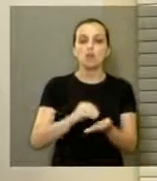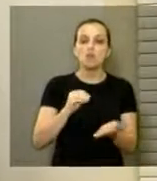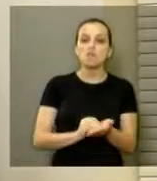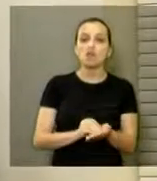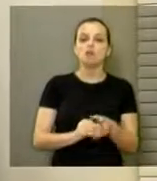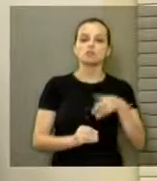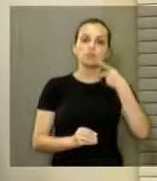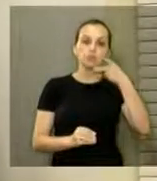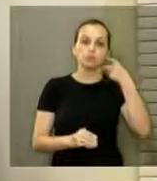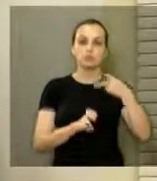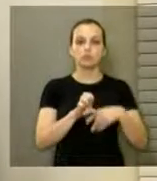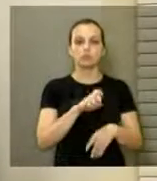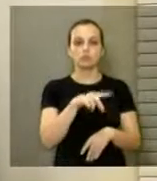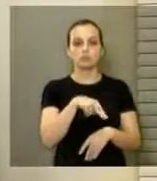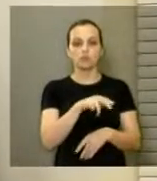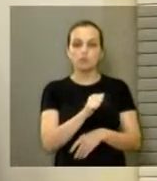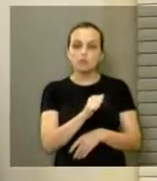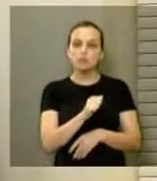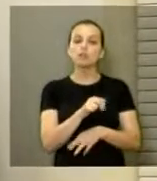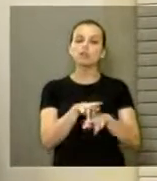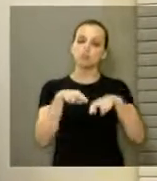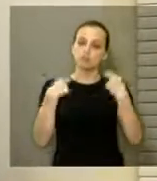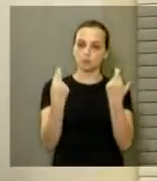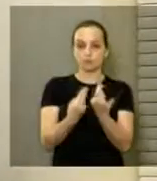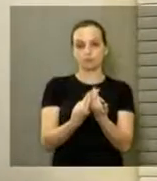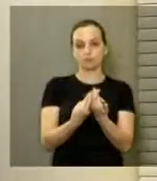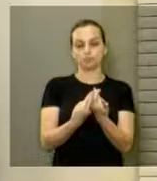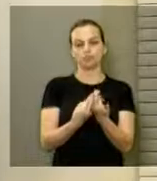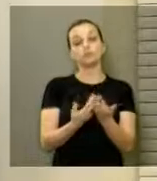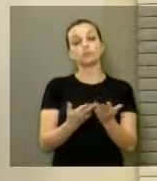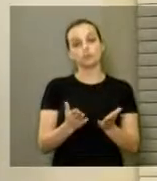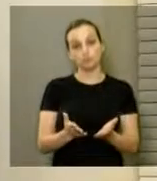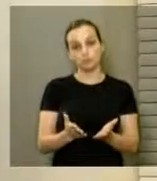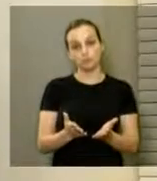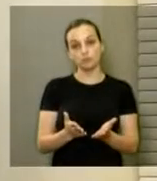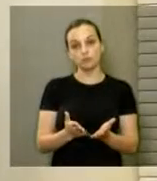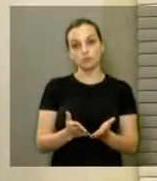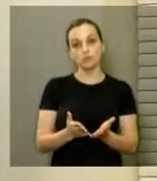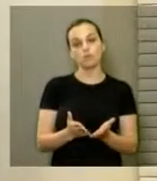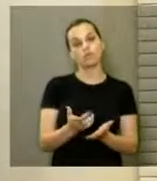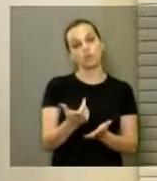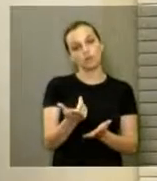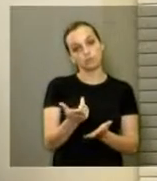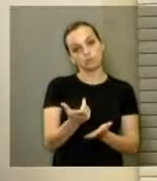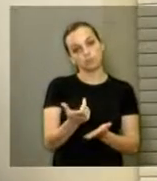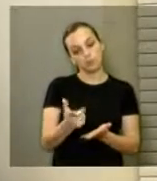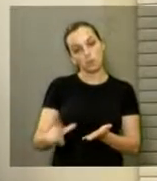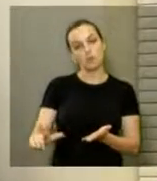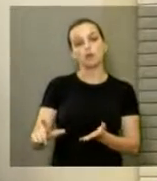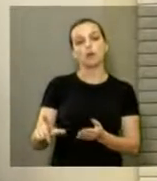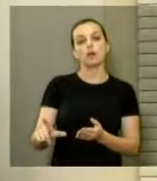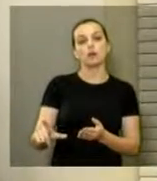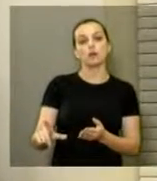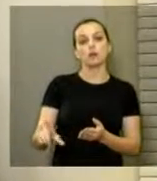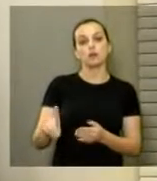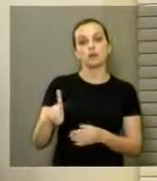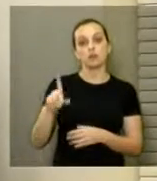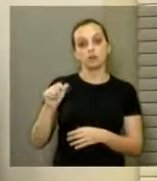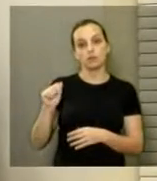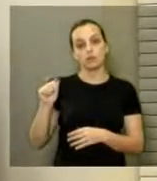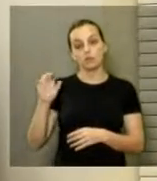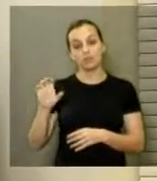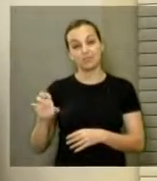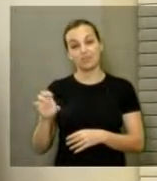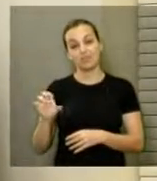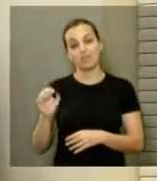vereadora nas nossas sessões. Então, e continuando, o negócio do DAE. O DAE